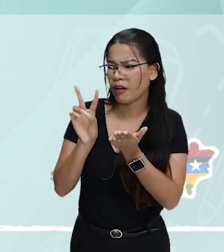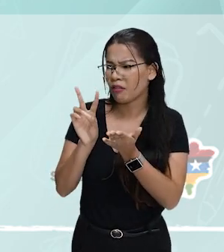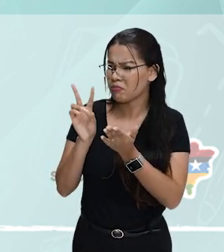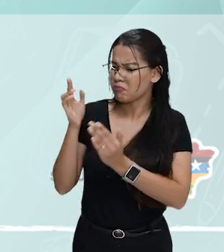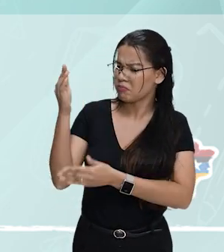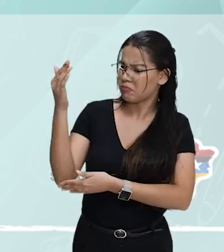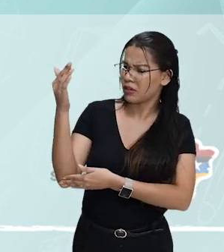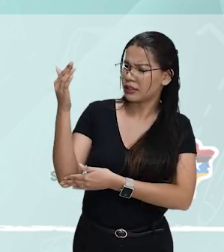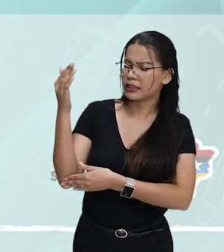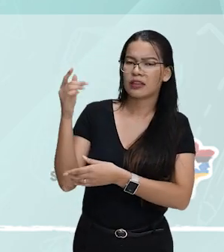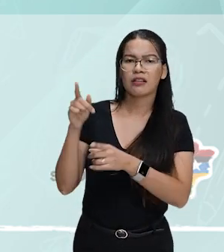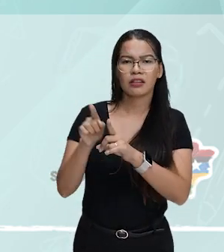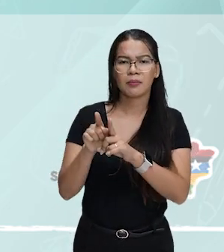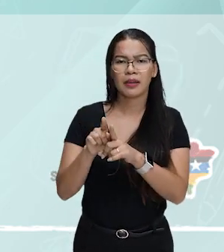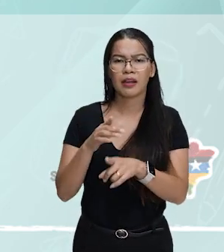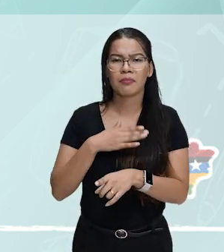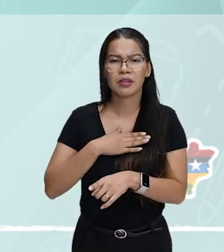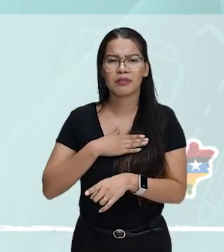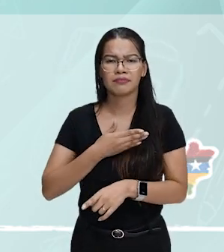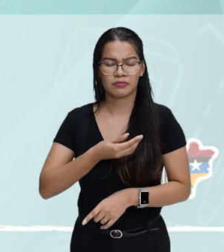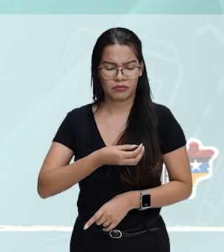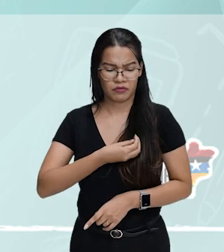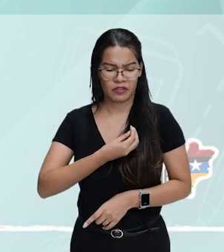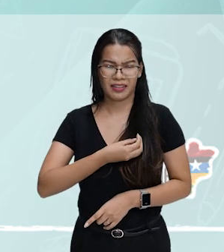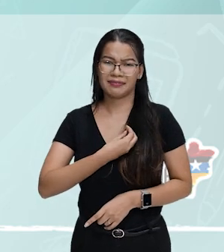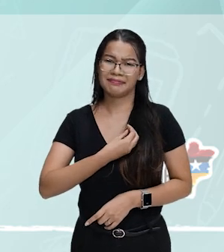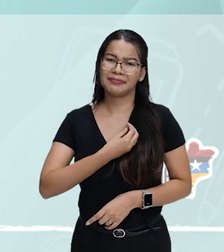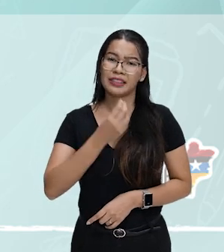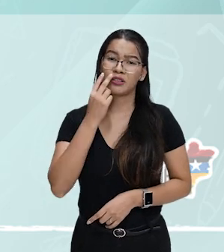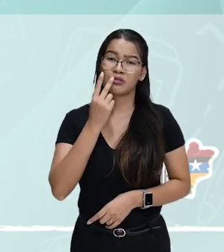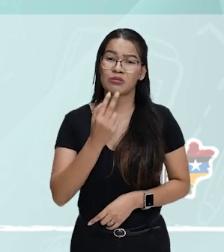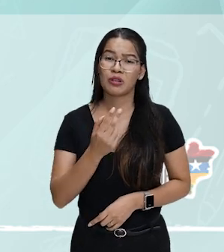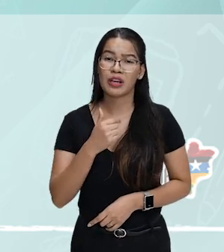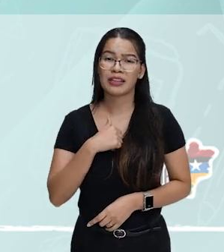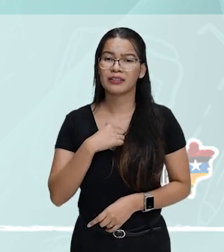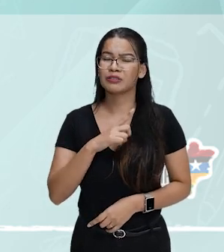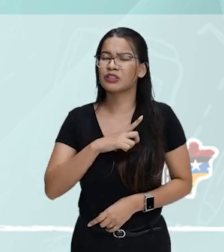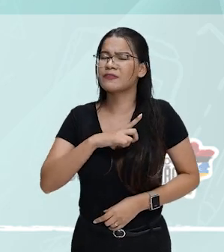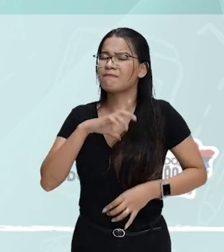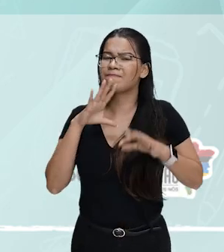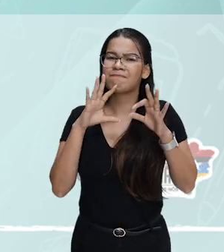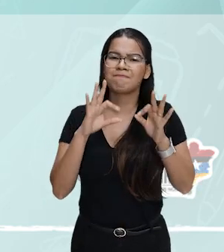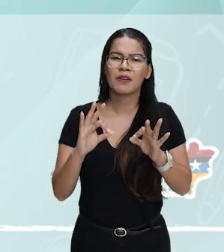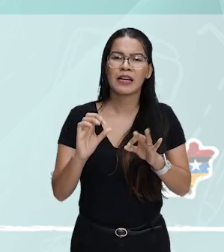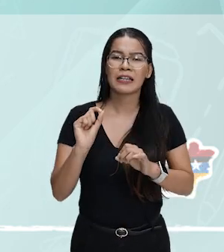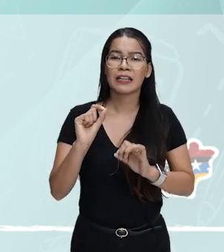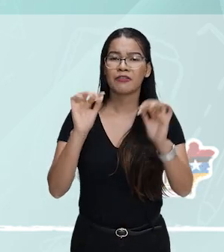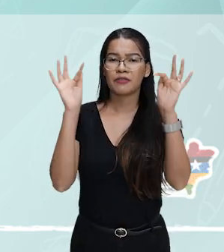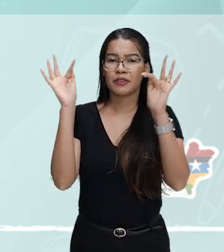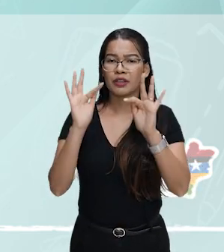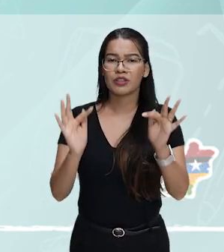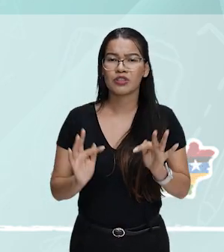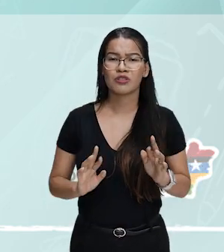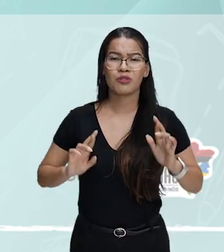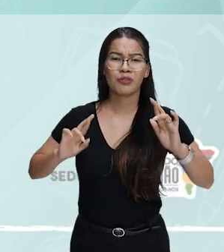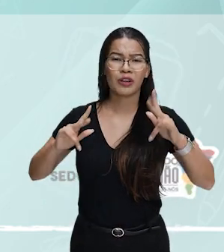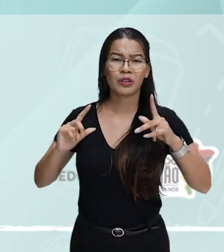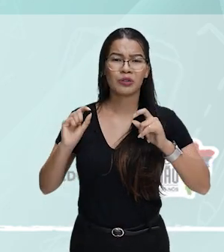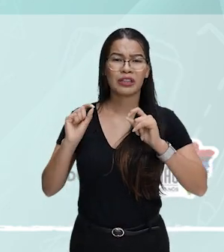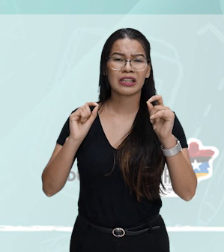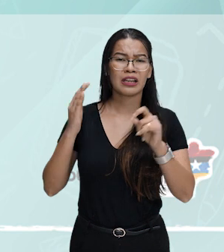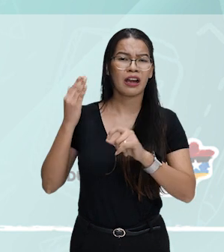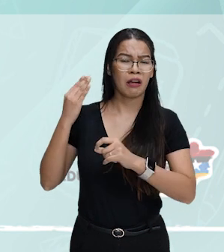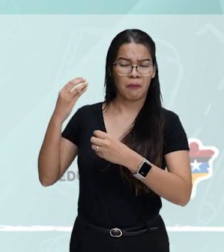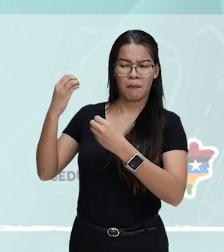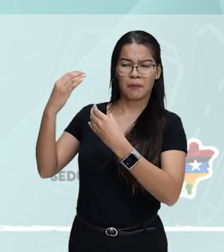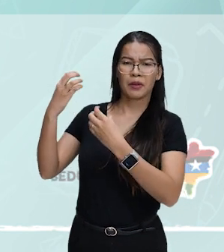com o meio da minha trajetória de vida, tive certeza de que a felicidade, ao contrário do que nos